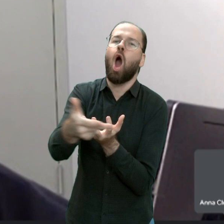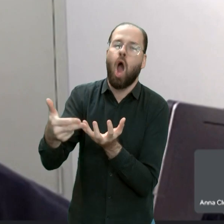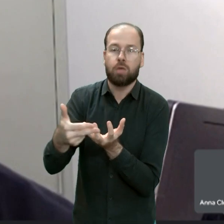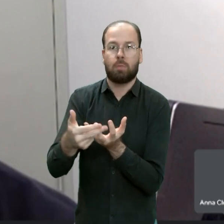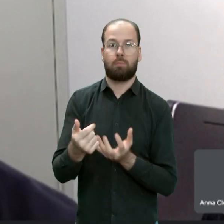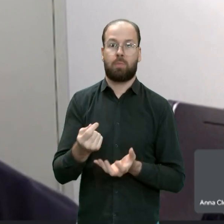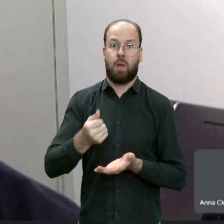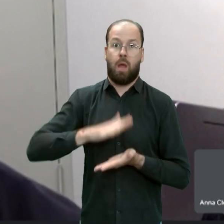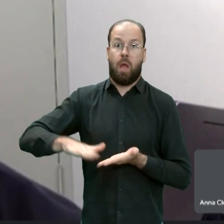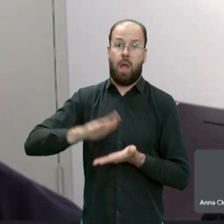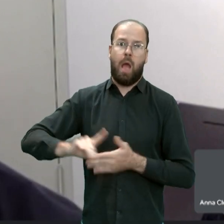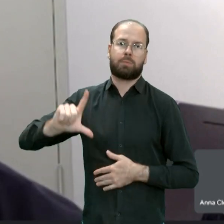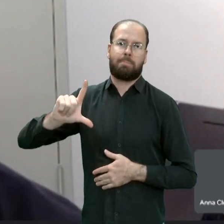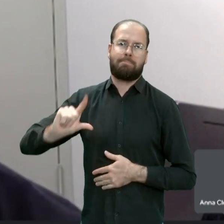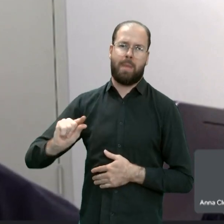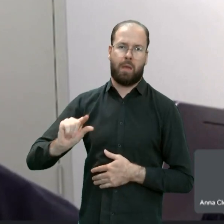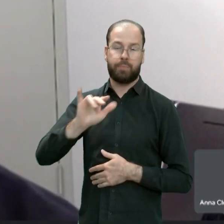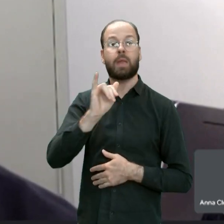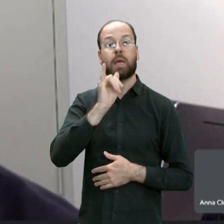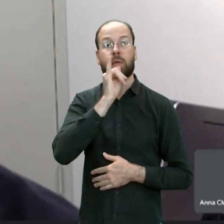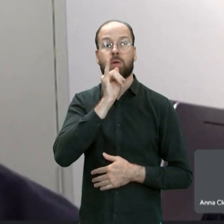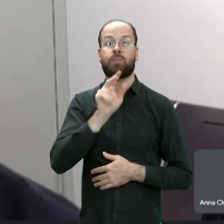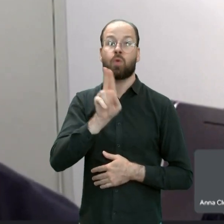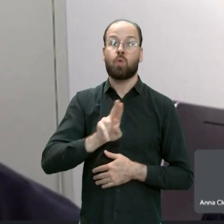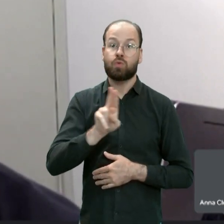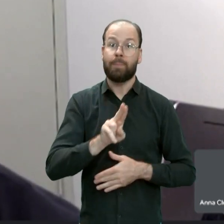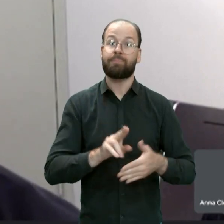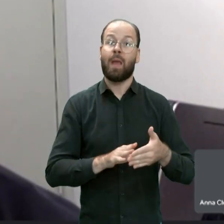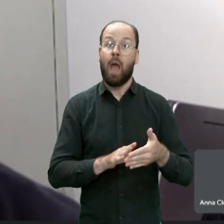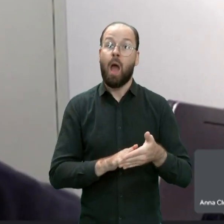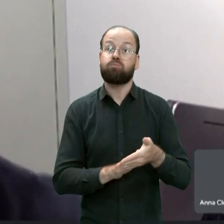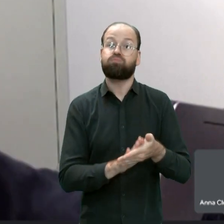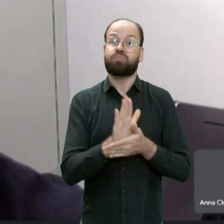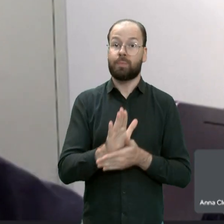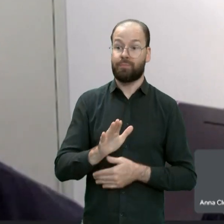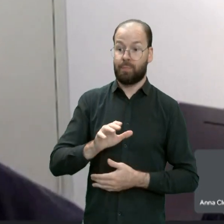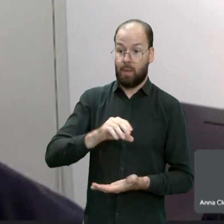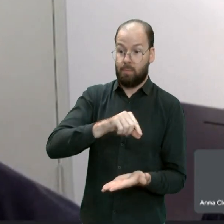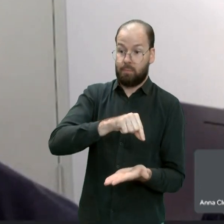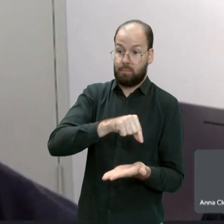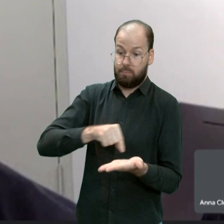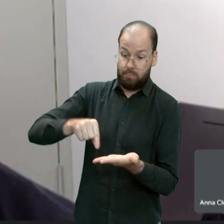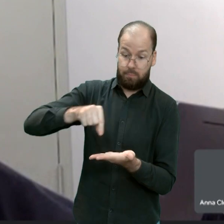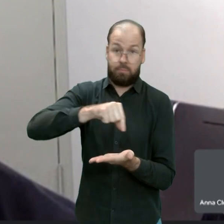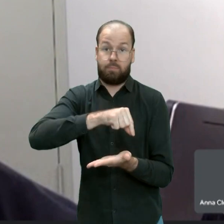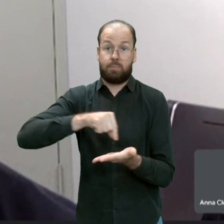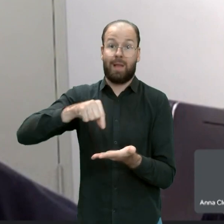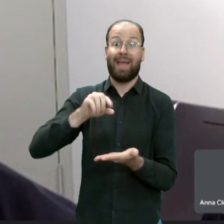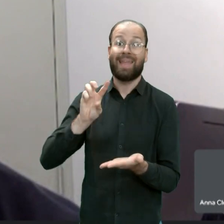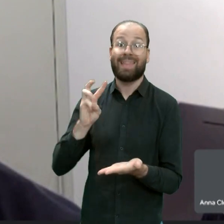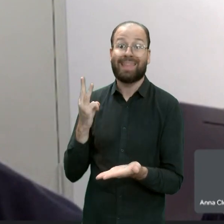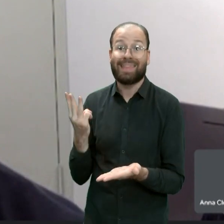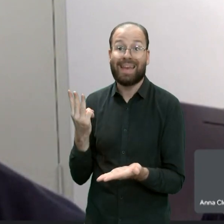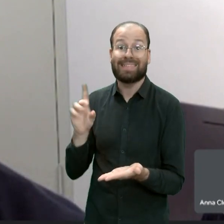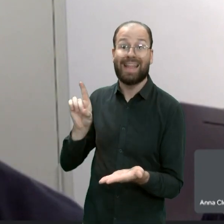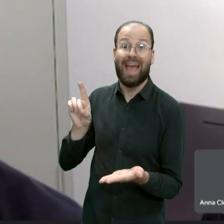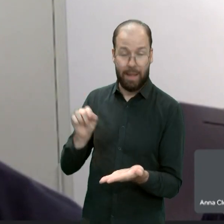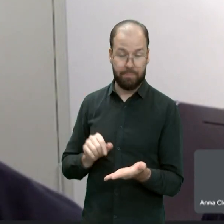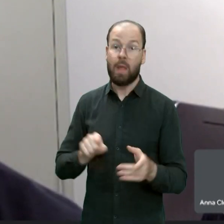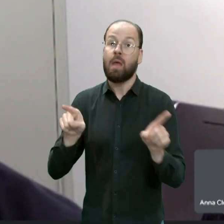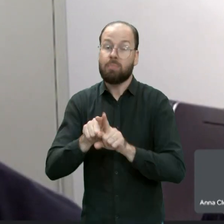baixo custo. Então, por exemplo, a gente utiliza uma impressora 3D para fazer toda a parte do instrumento, nós